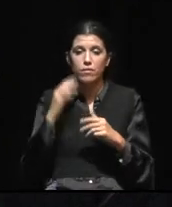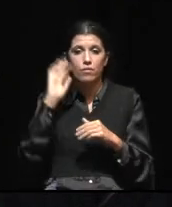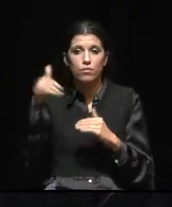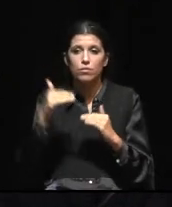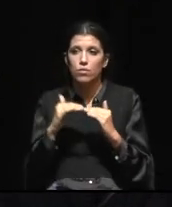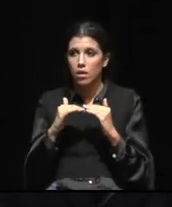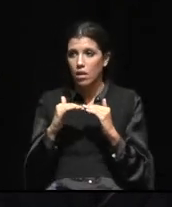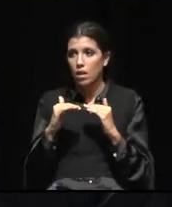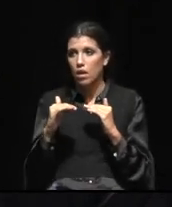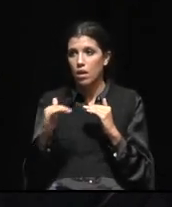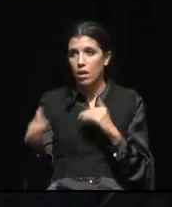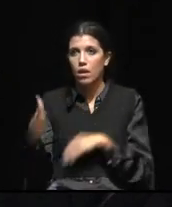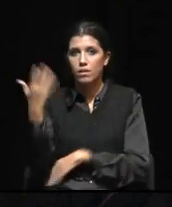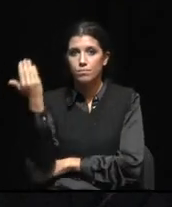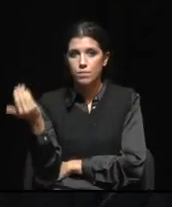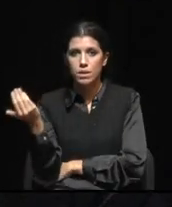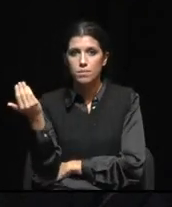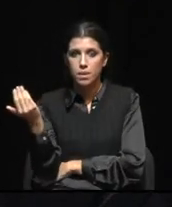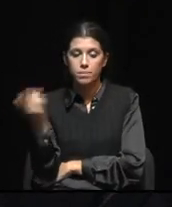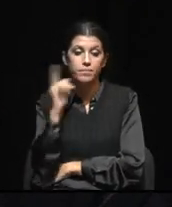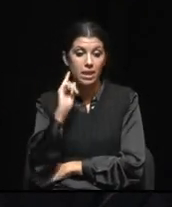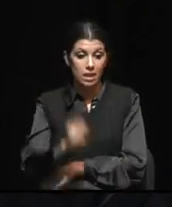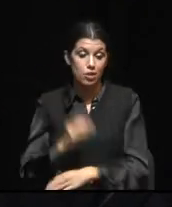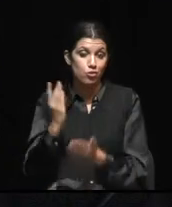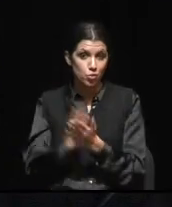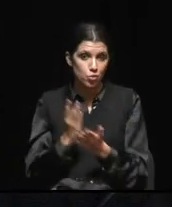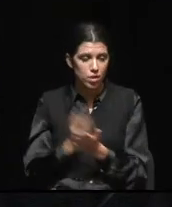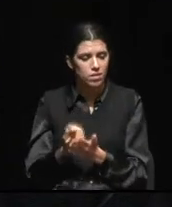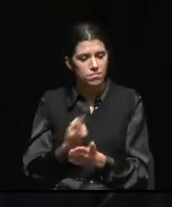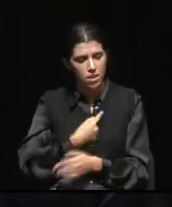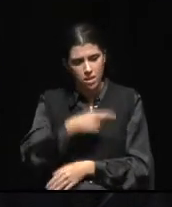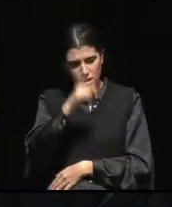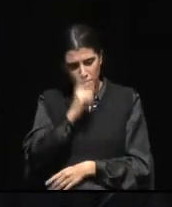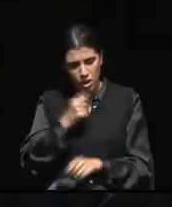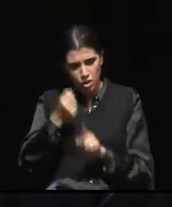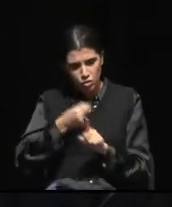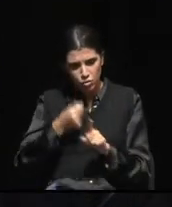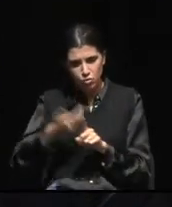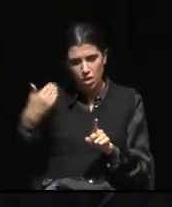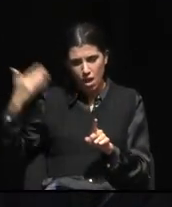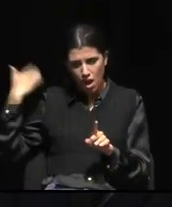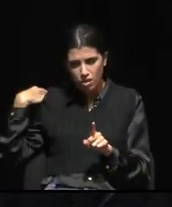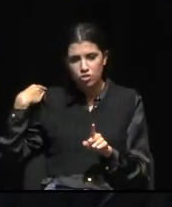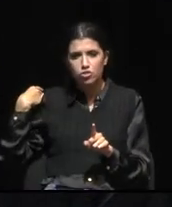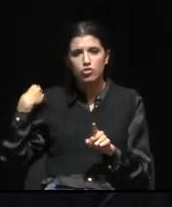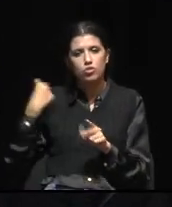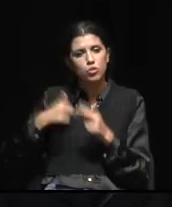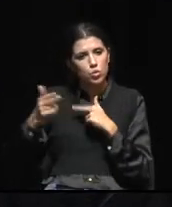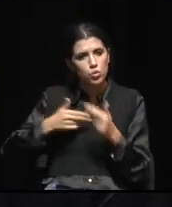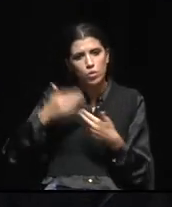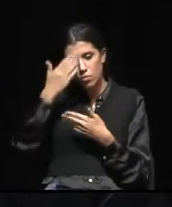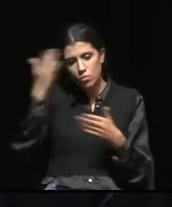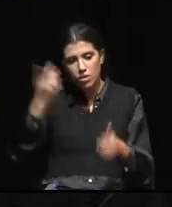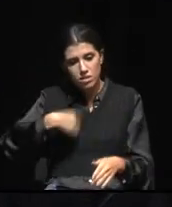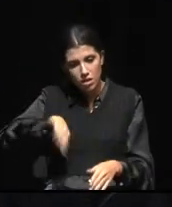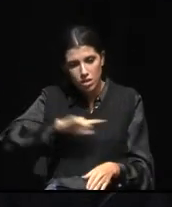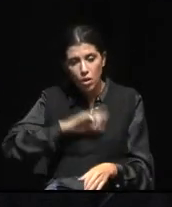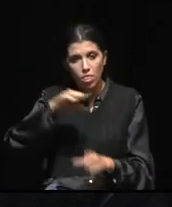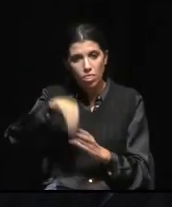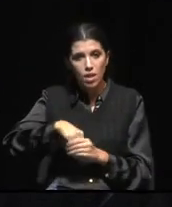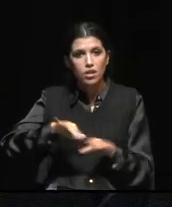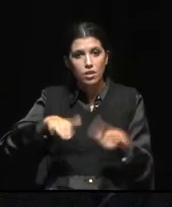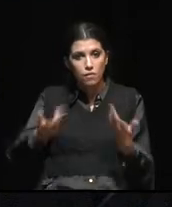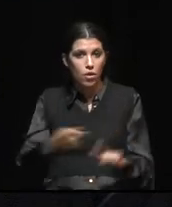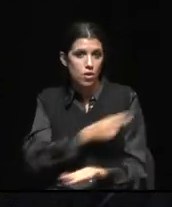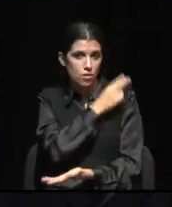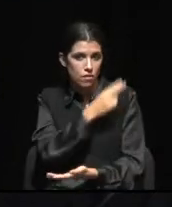futuro que nunca chega neste dia do estudante saibamos lembrar as lutas daqueles e daquelas que construíram a nossa democracia dentro e fora